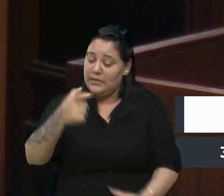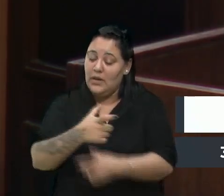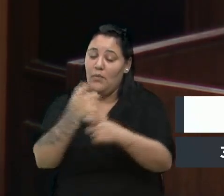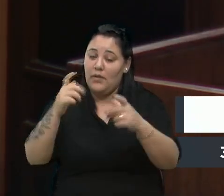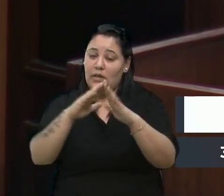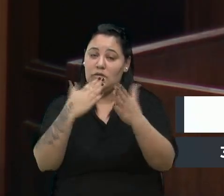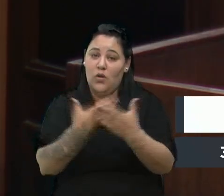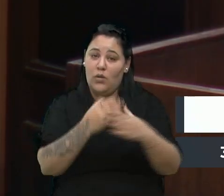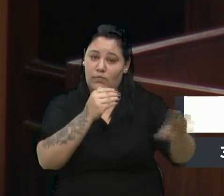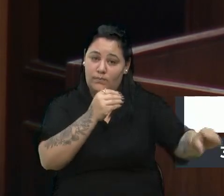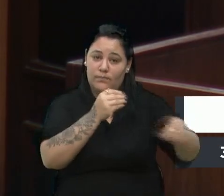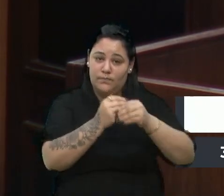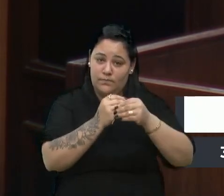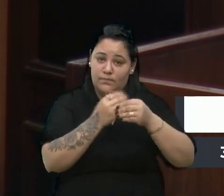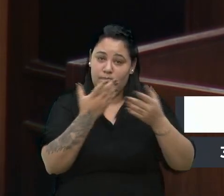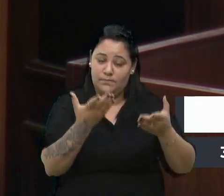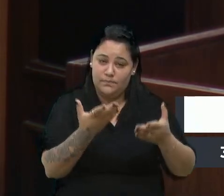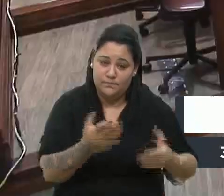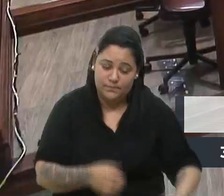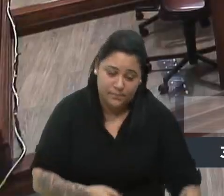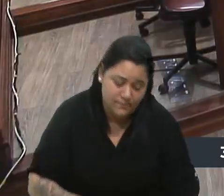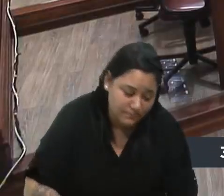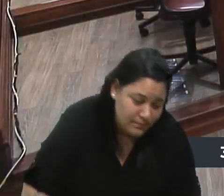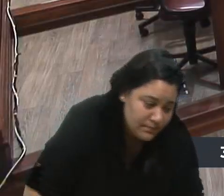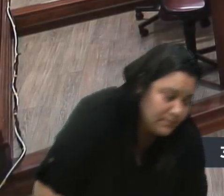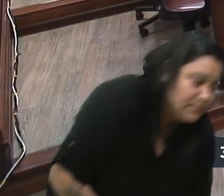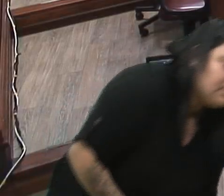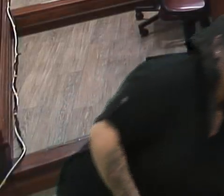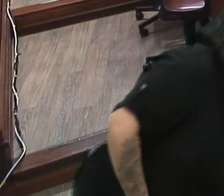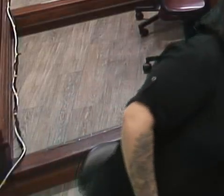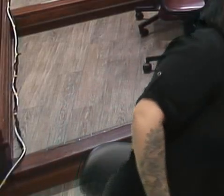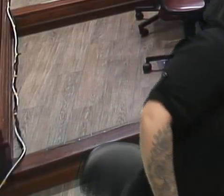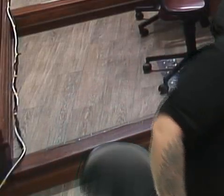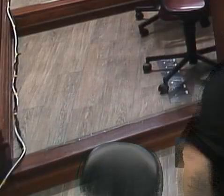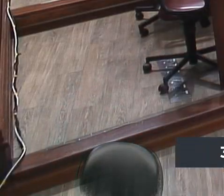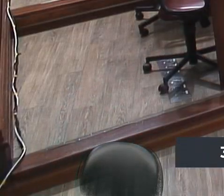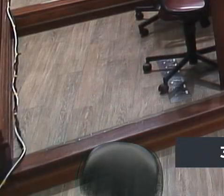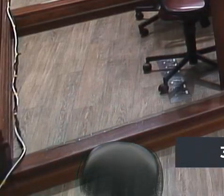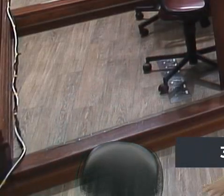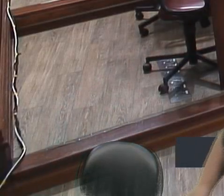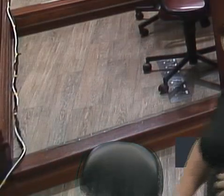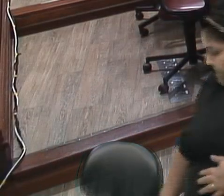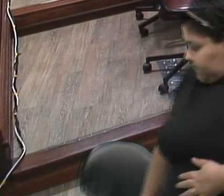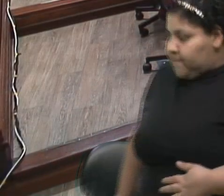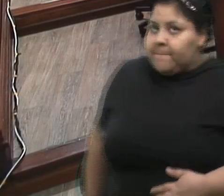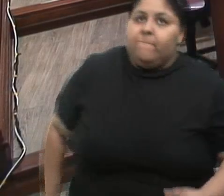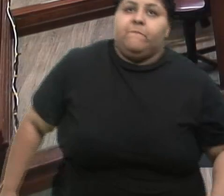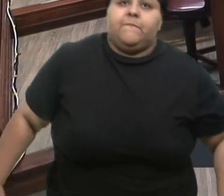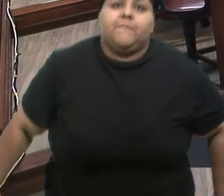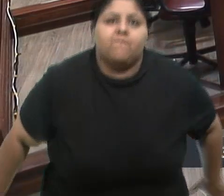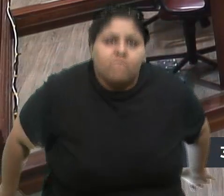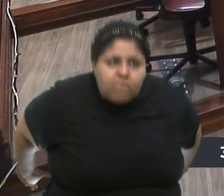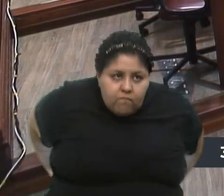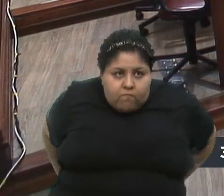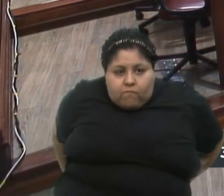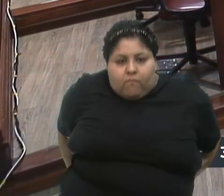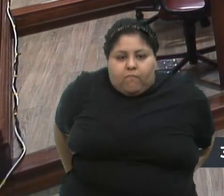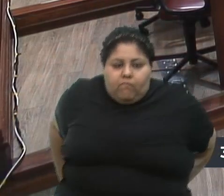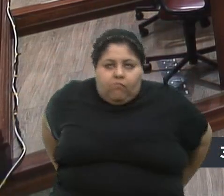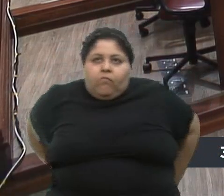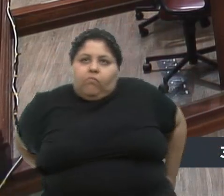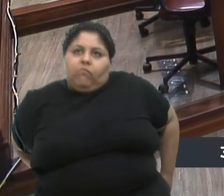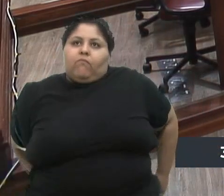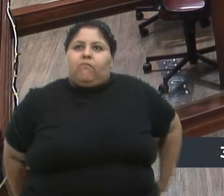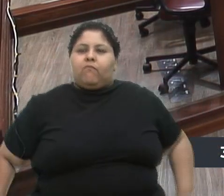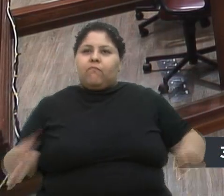Sua parte, vereador Bueno. Vereador Bressan, a minha opinião sobre esse tema, eu sou favorável que todas